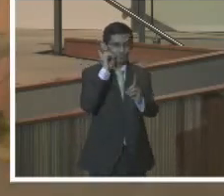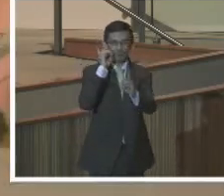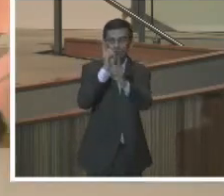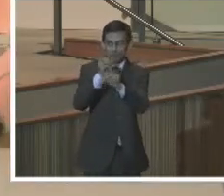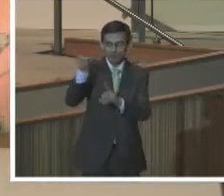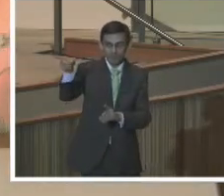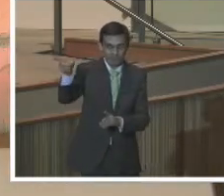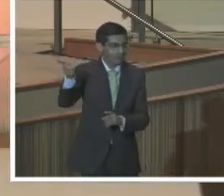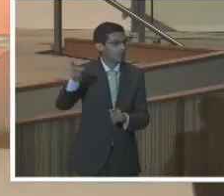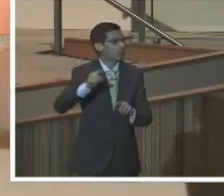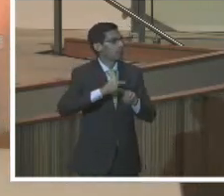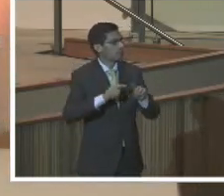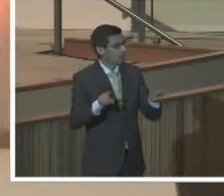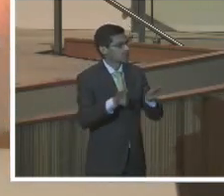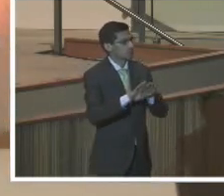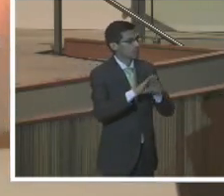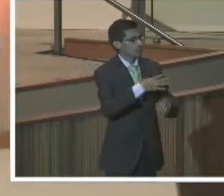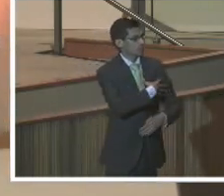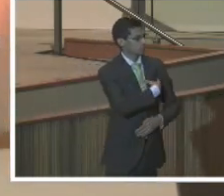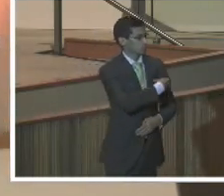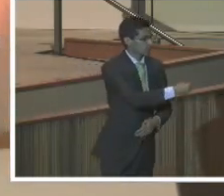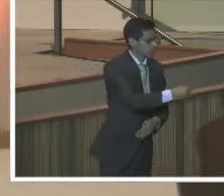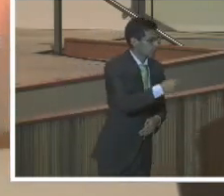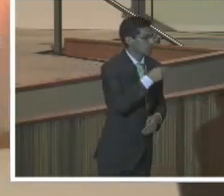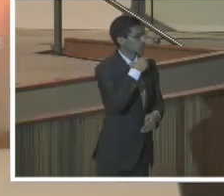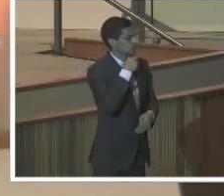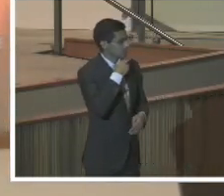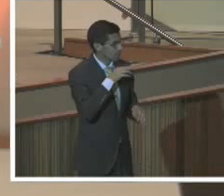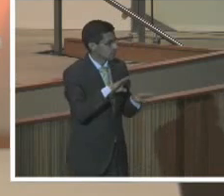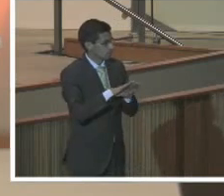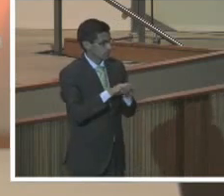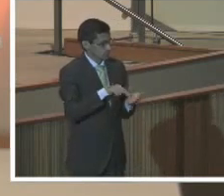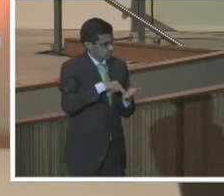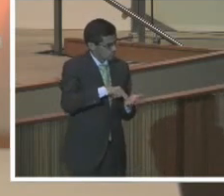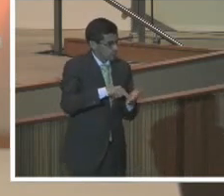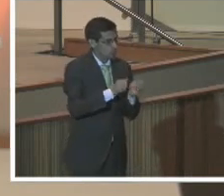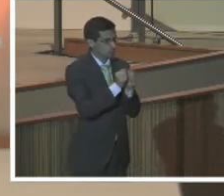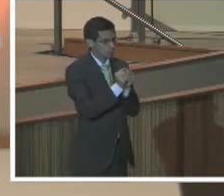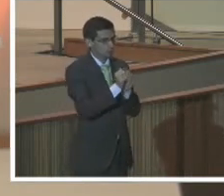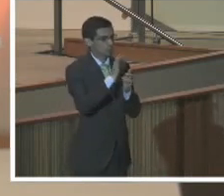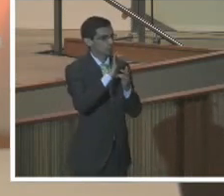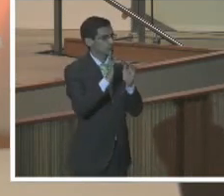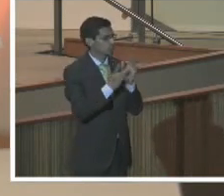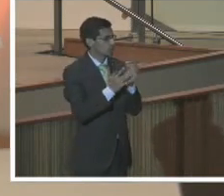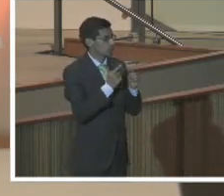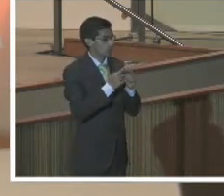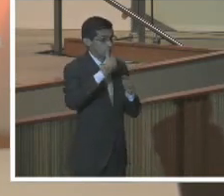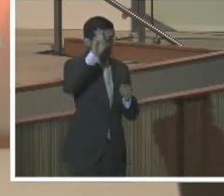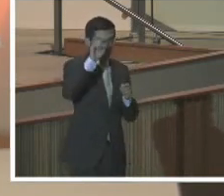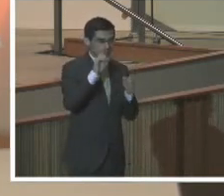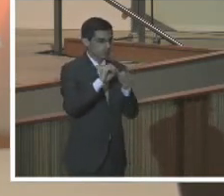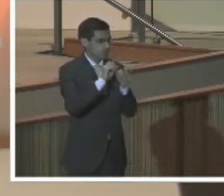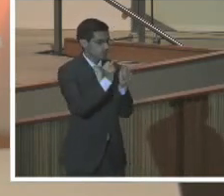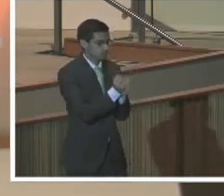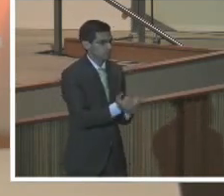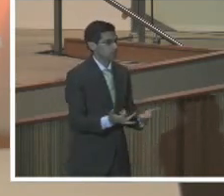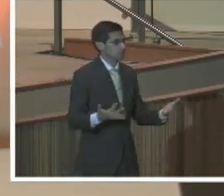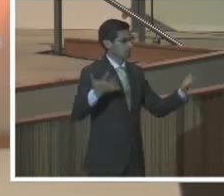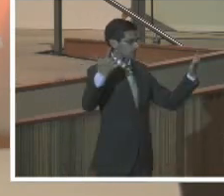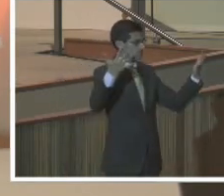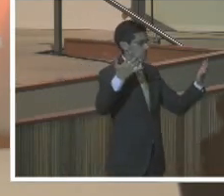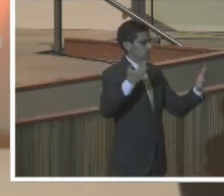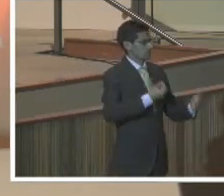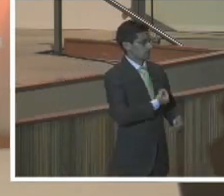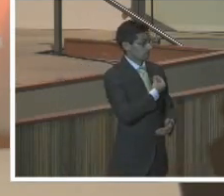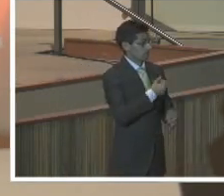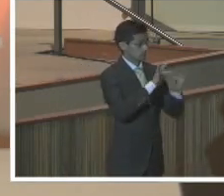está aqui, os seus filhos estão aqui, os seus netinhos estão no caminho do Senhor, porque o Senhor tem feito uma obra tremenda na vida dessa